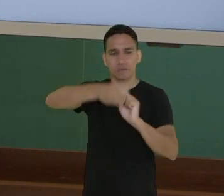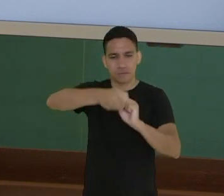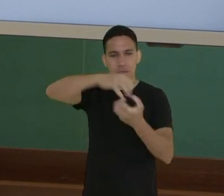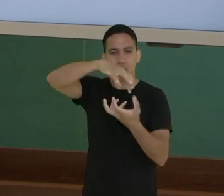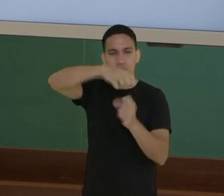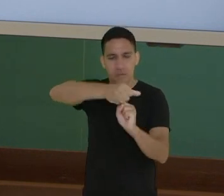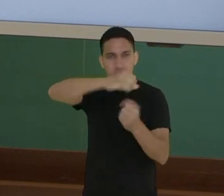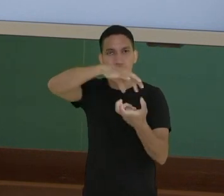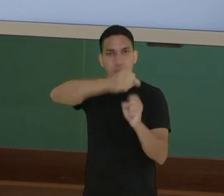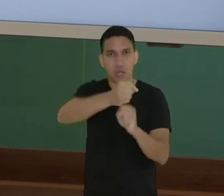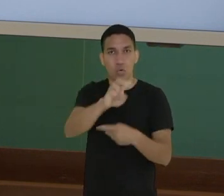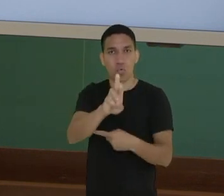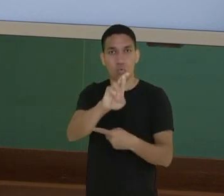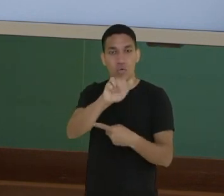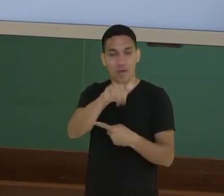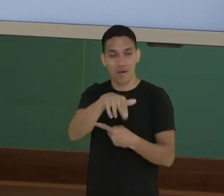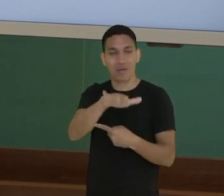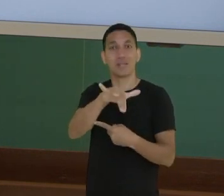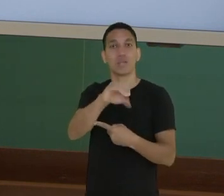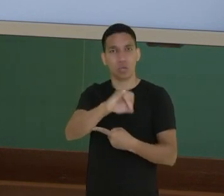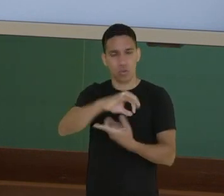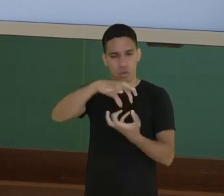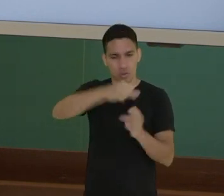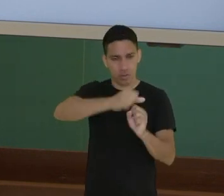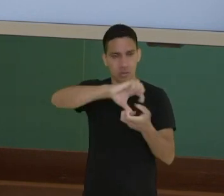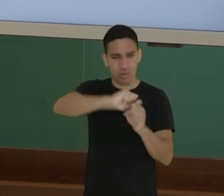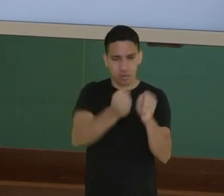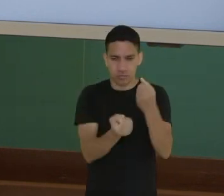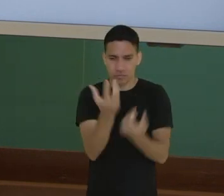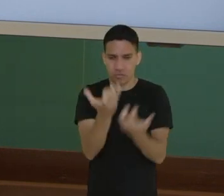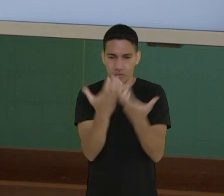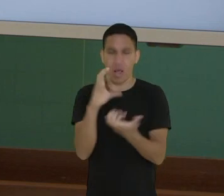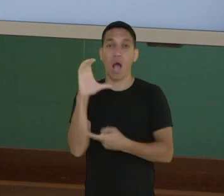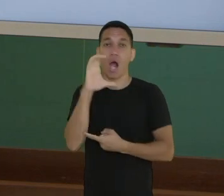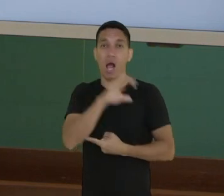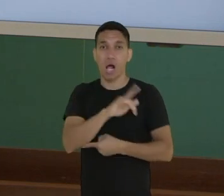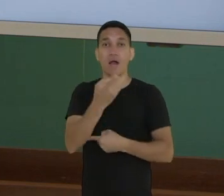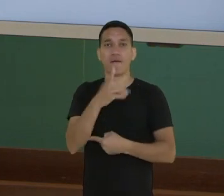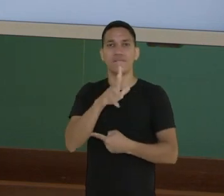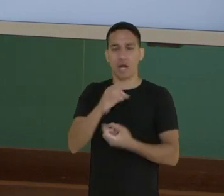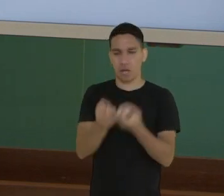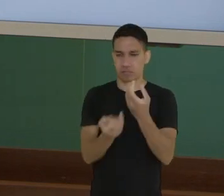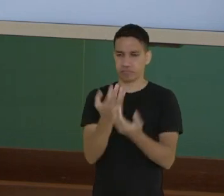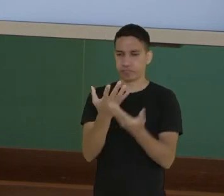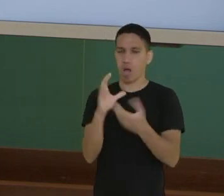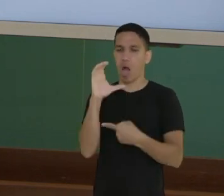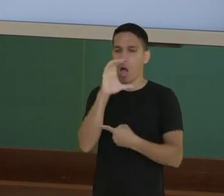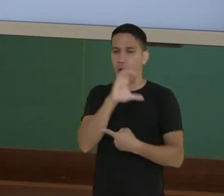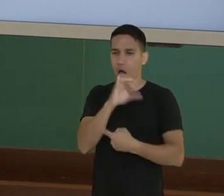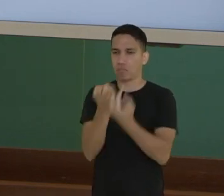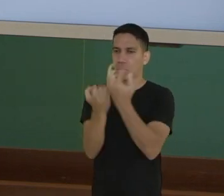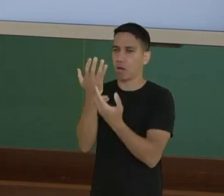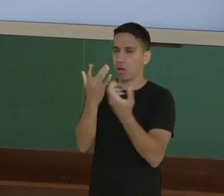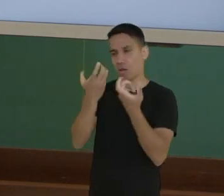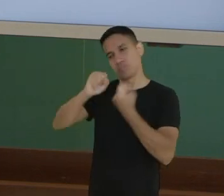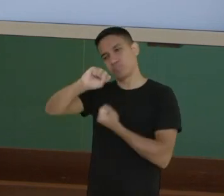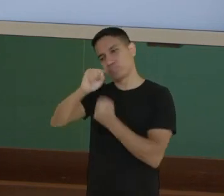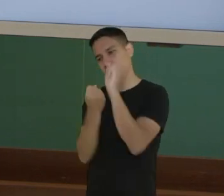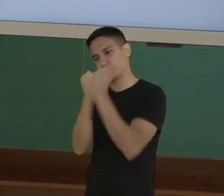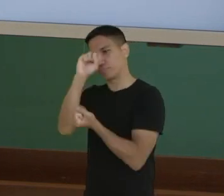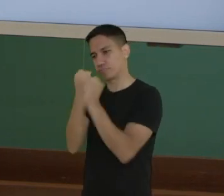do urânio, certo? Essa fissão do urânio gera calor, esse calor gera vapor. Vapor toca a turbina, certo?